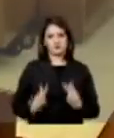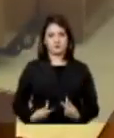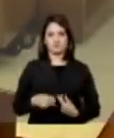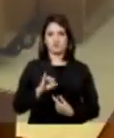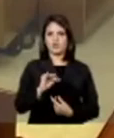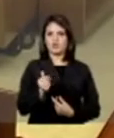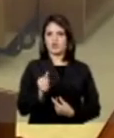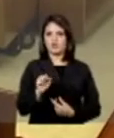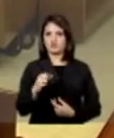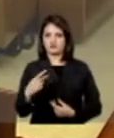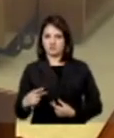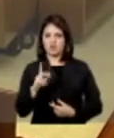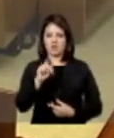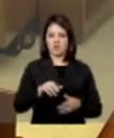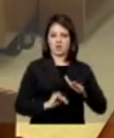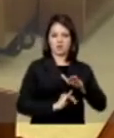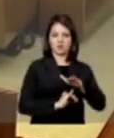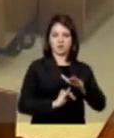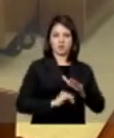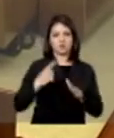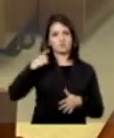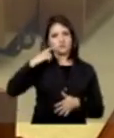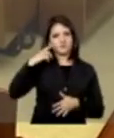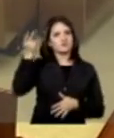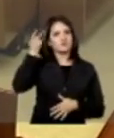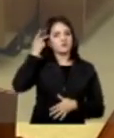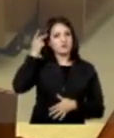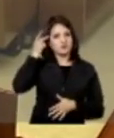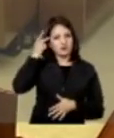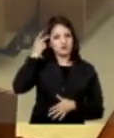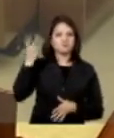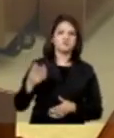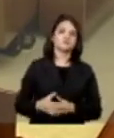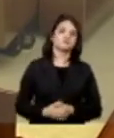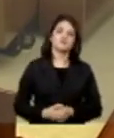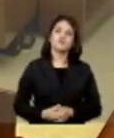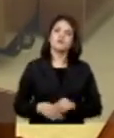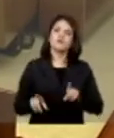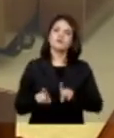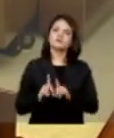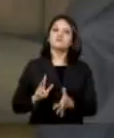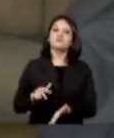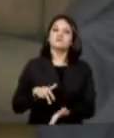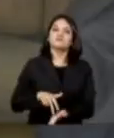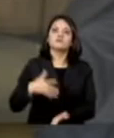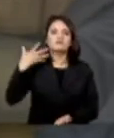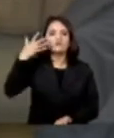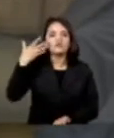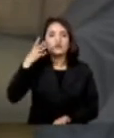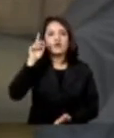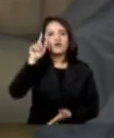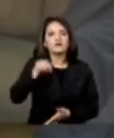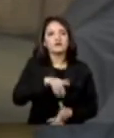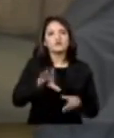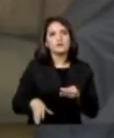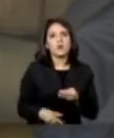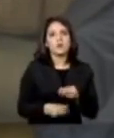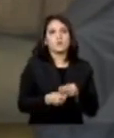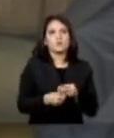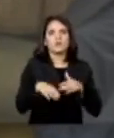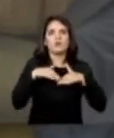de São Paulo, apresentou manifestação na qualidade de amicus curiae e com essa